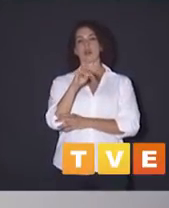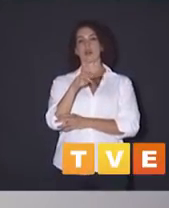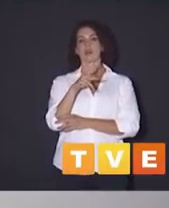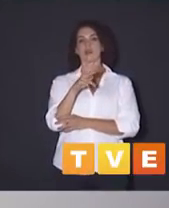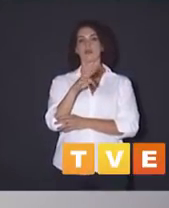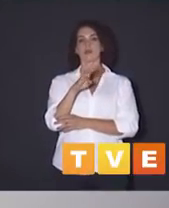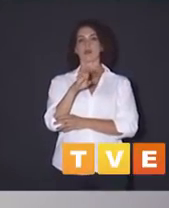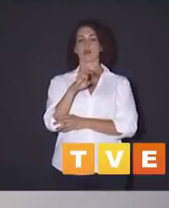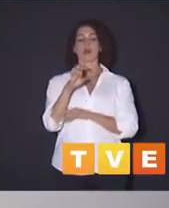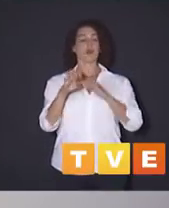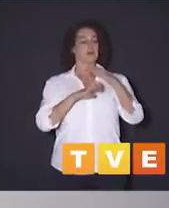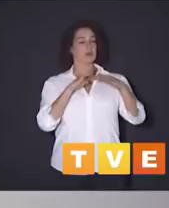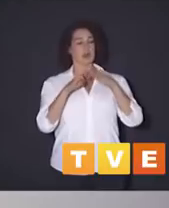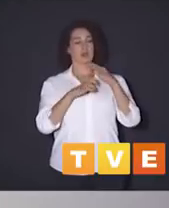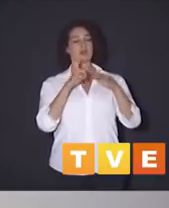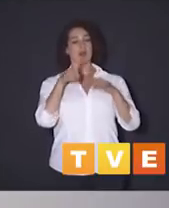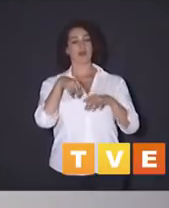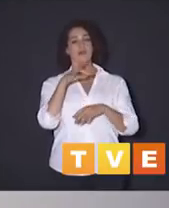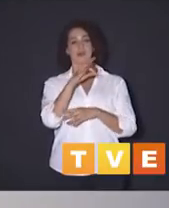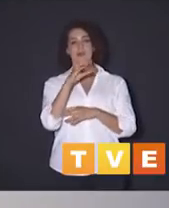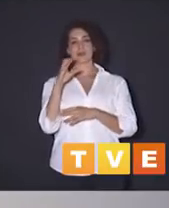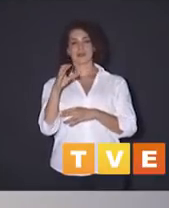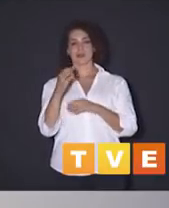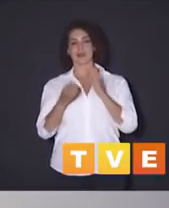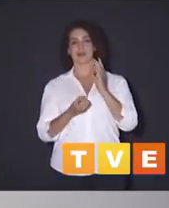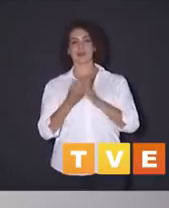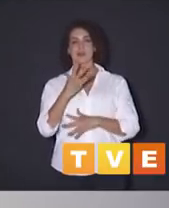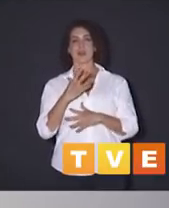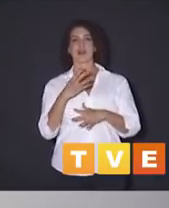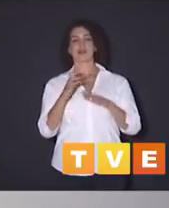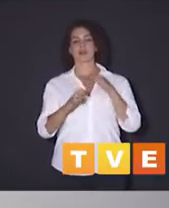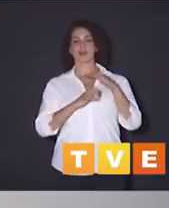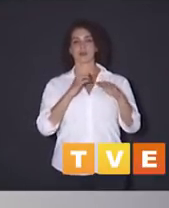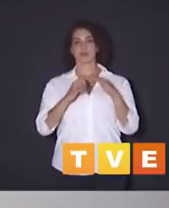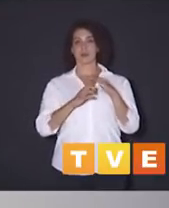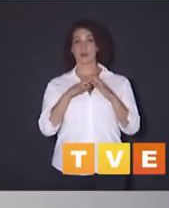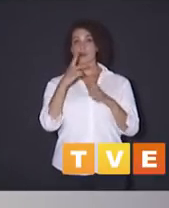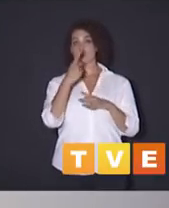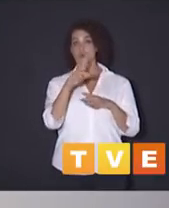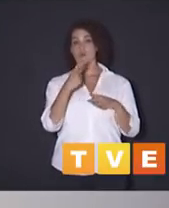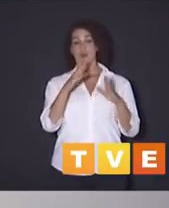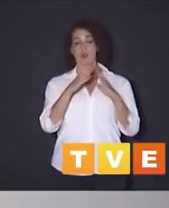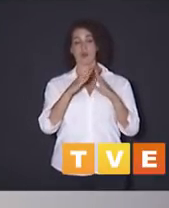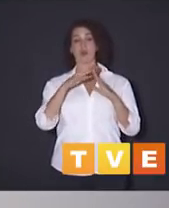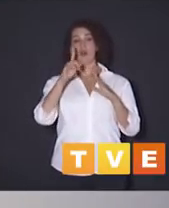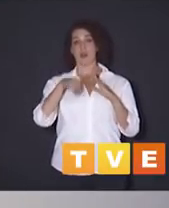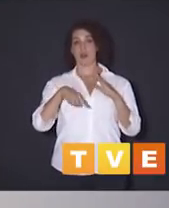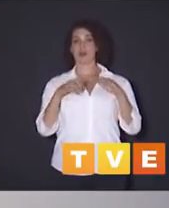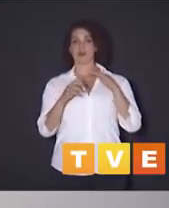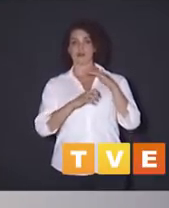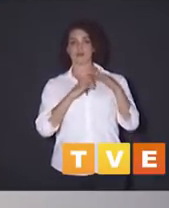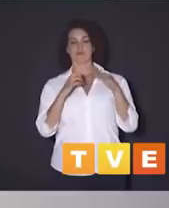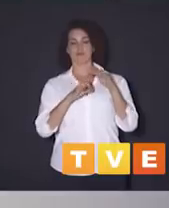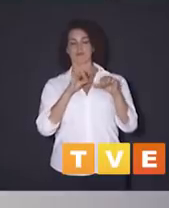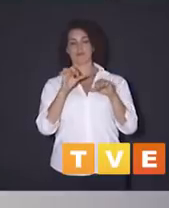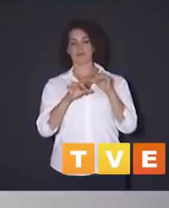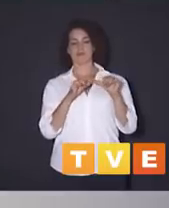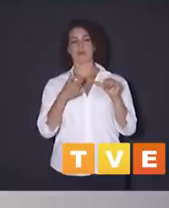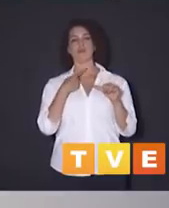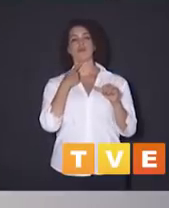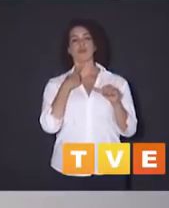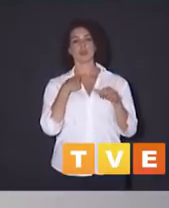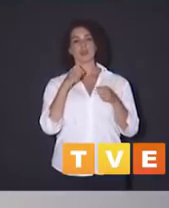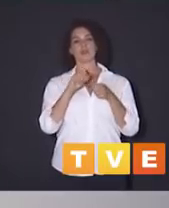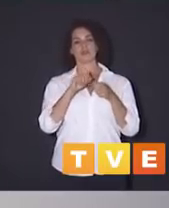curso e e atua residência o teu próprio empreendimento e eu gostaria muito que a gente pudesse fazer